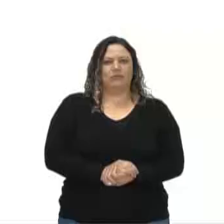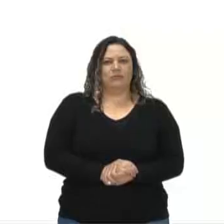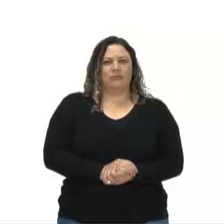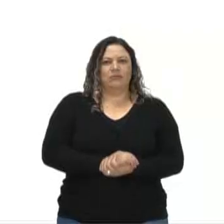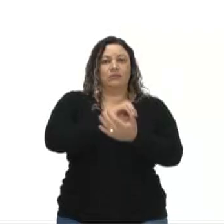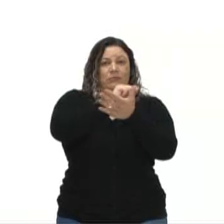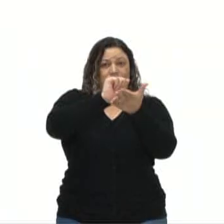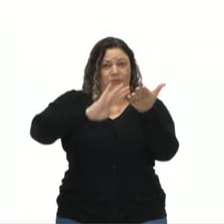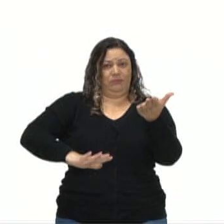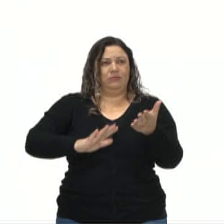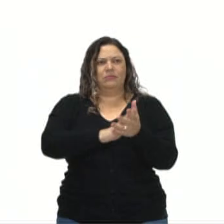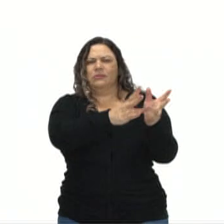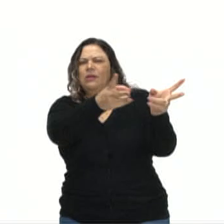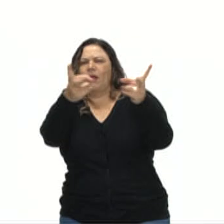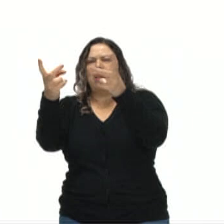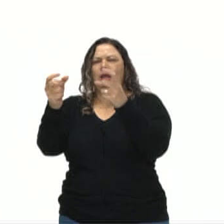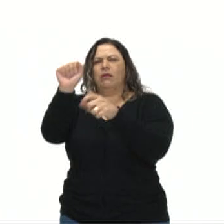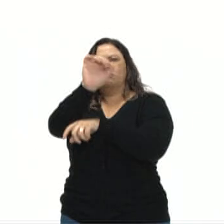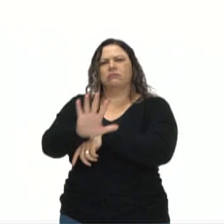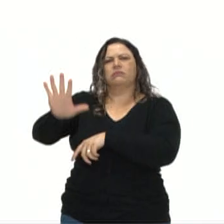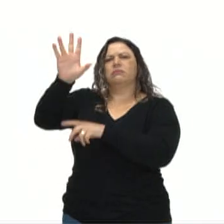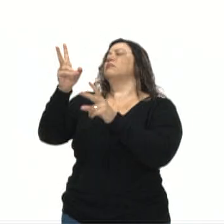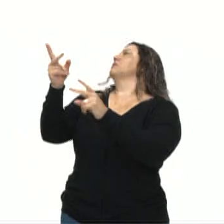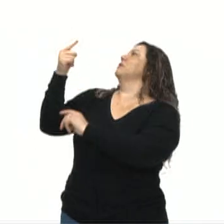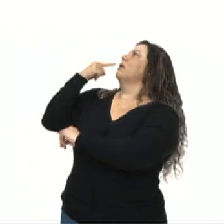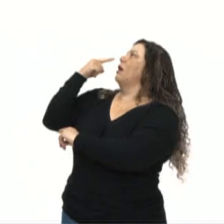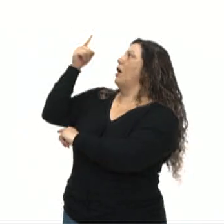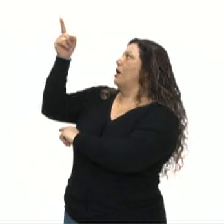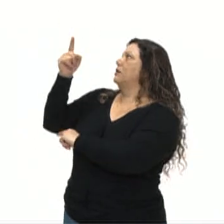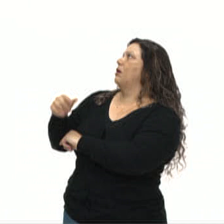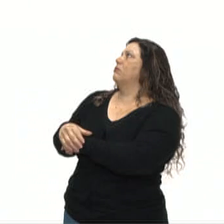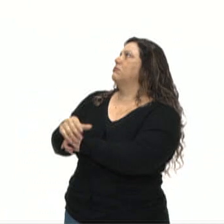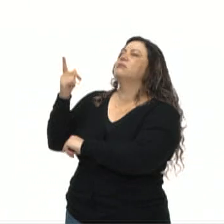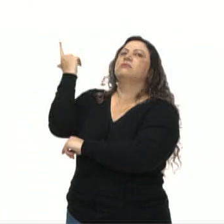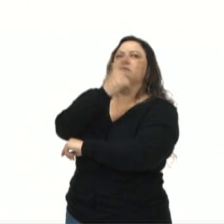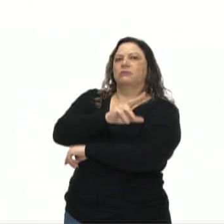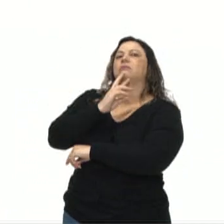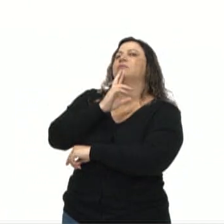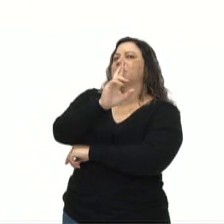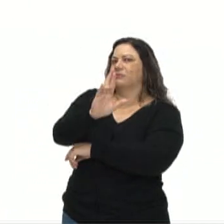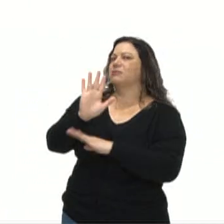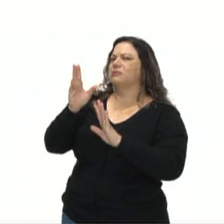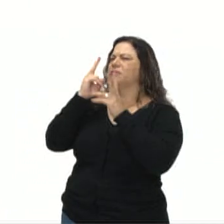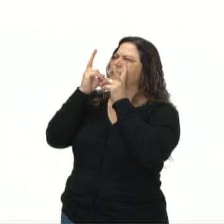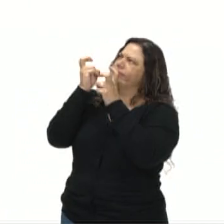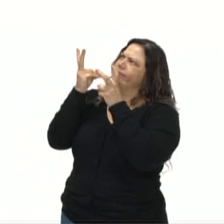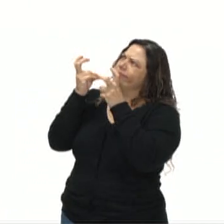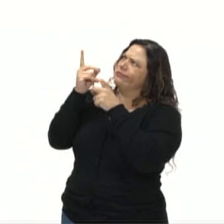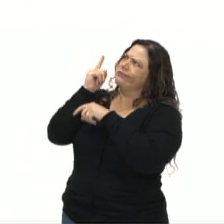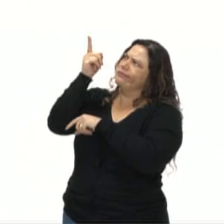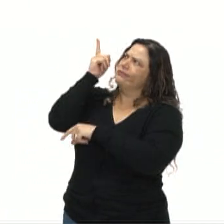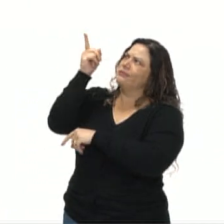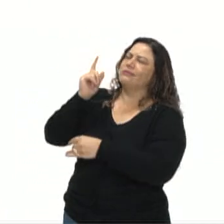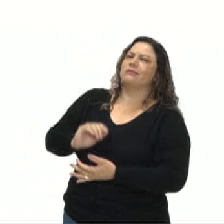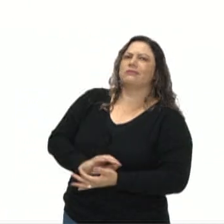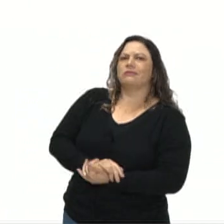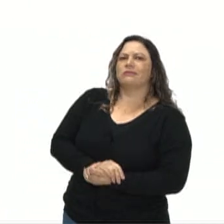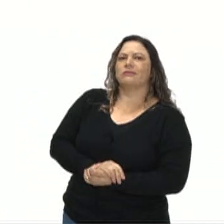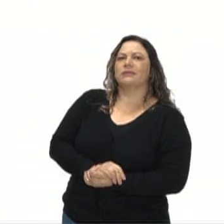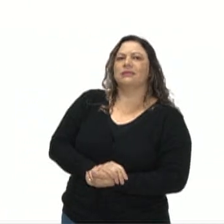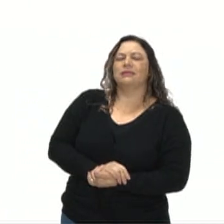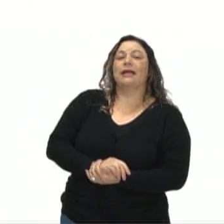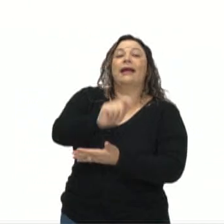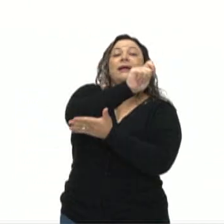Atividade. Observem a imagem que a gente já consegue responder, tá? Observe a imagem a seguir.